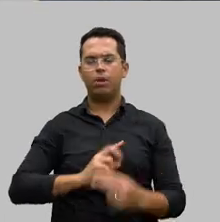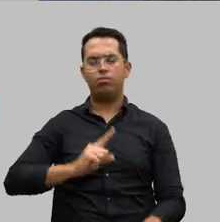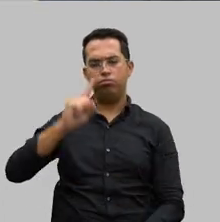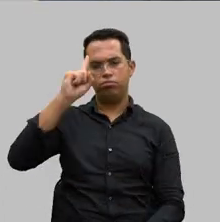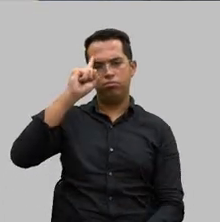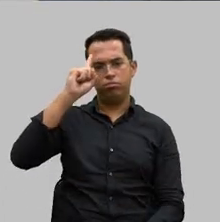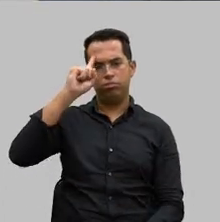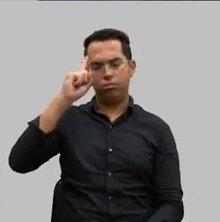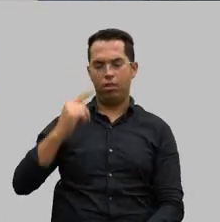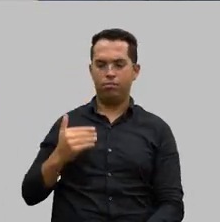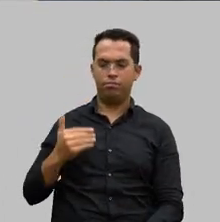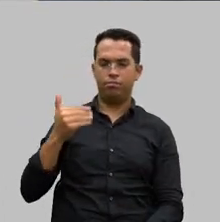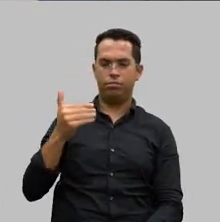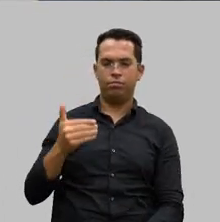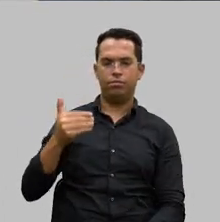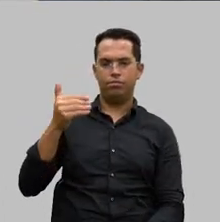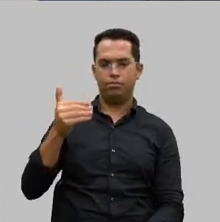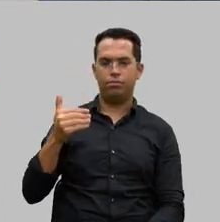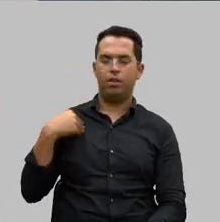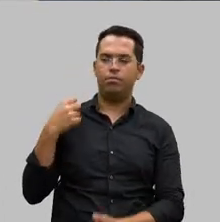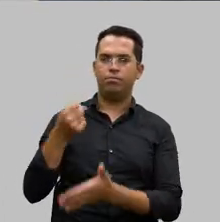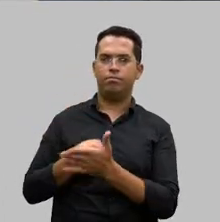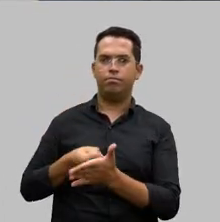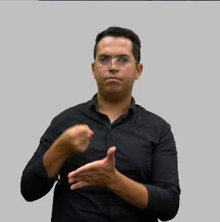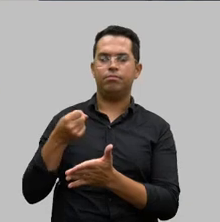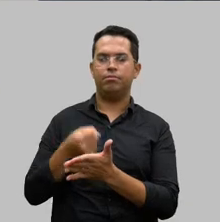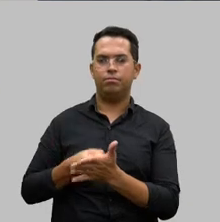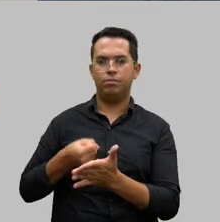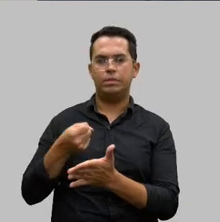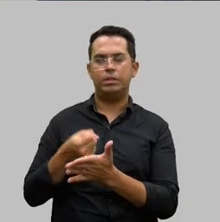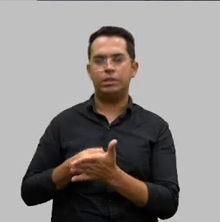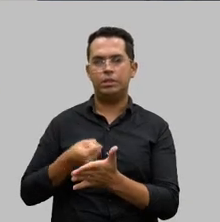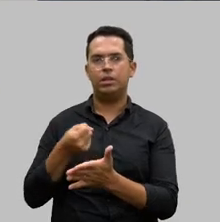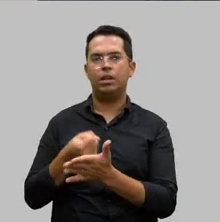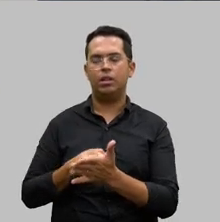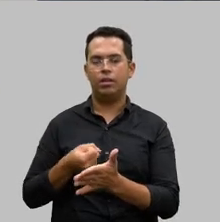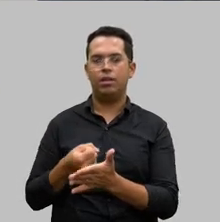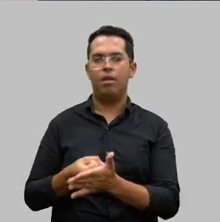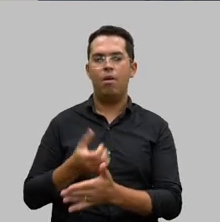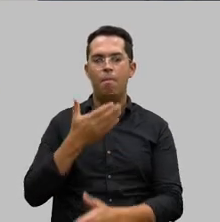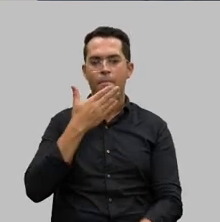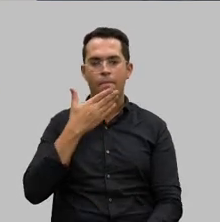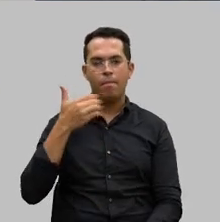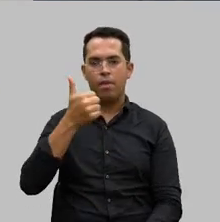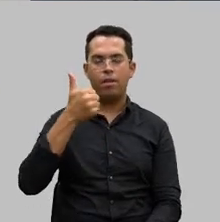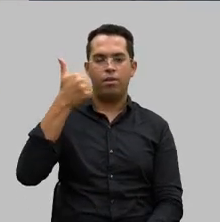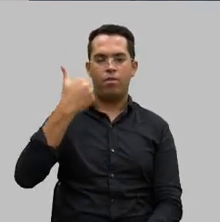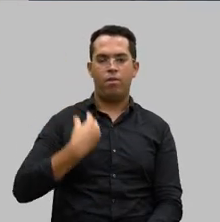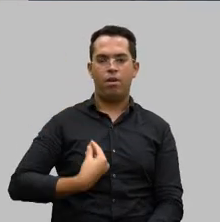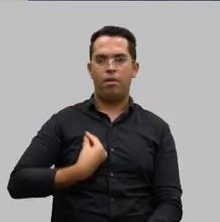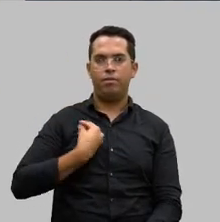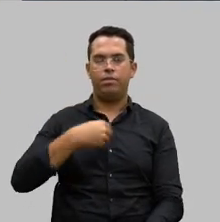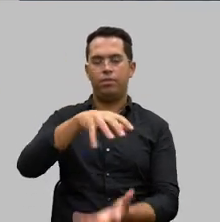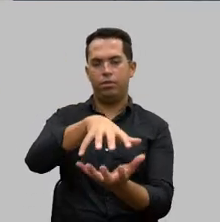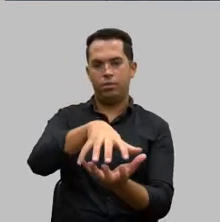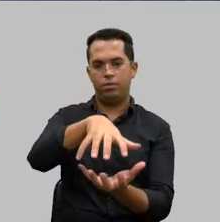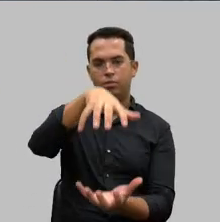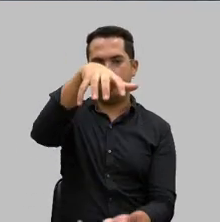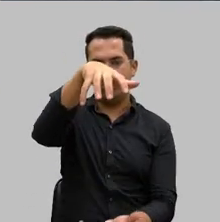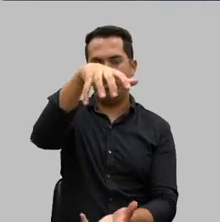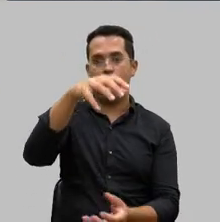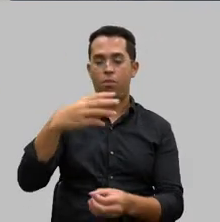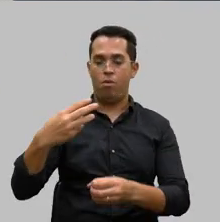né a gente vem trabalhando e tentando melhorar a vida principalmente dos Municípios como o meu que é o município de